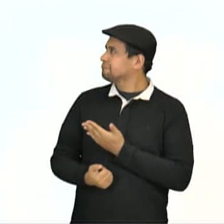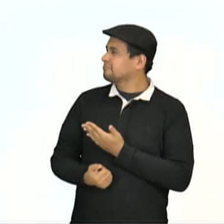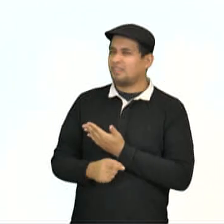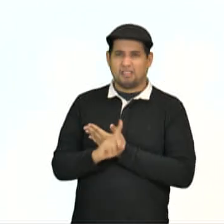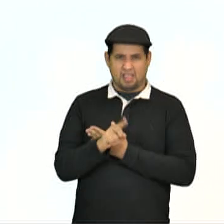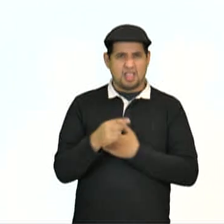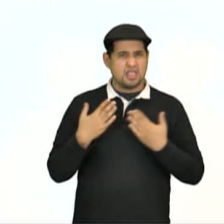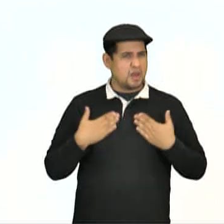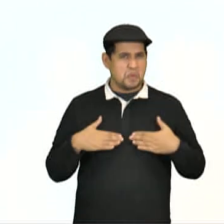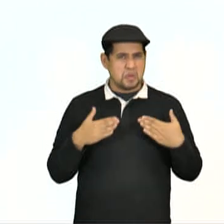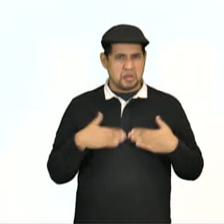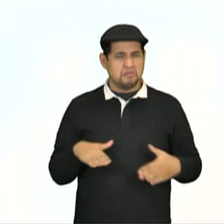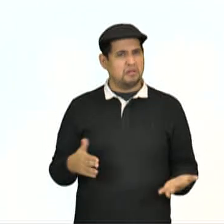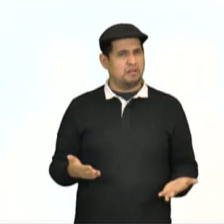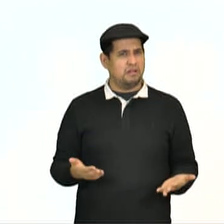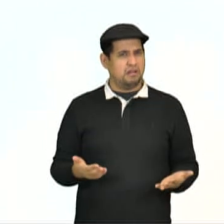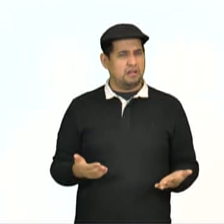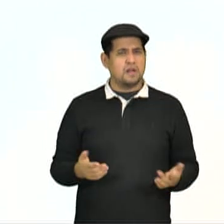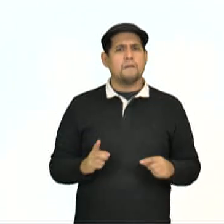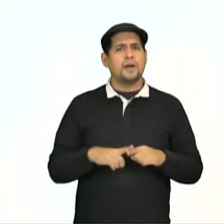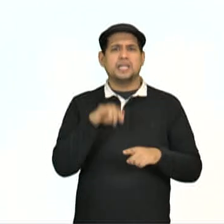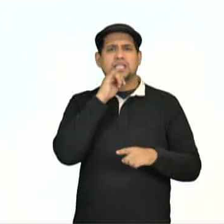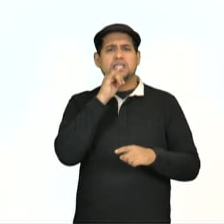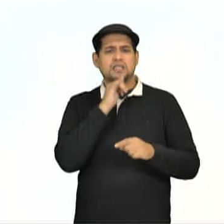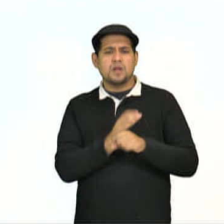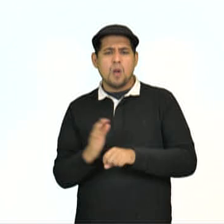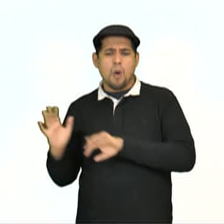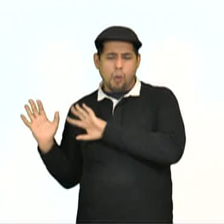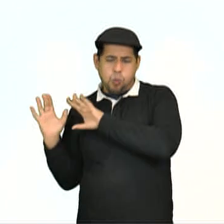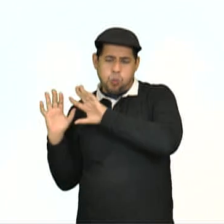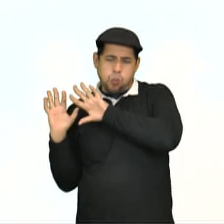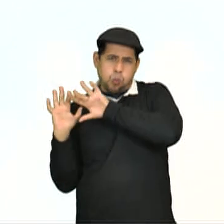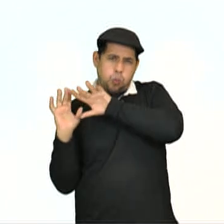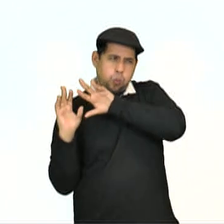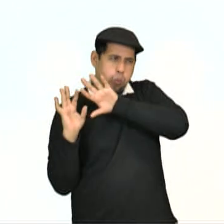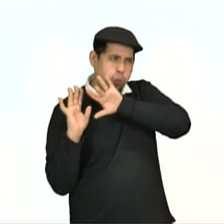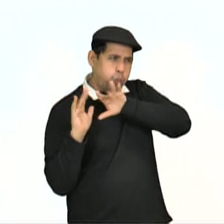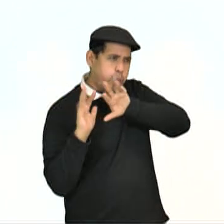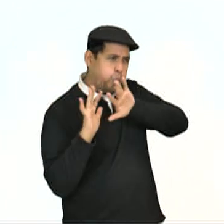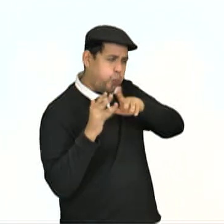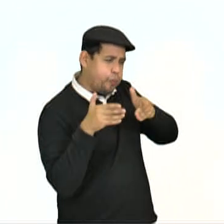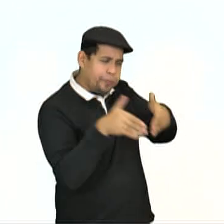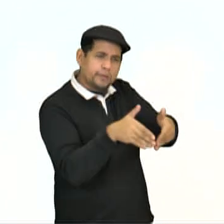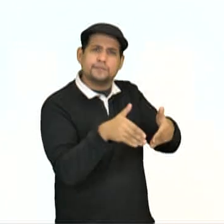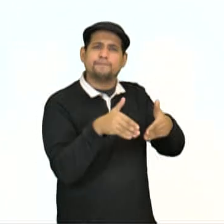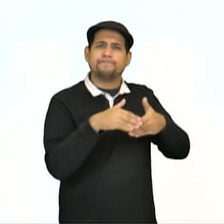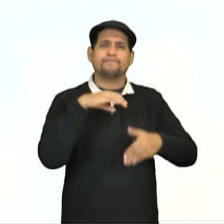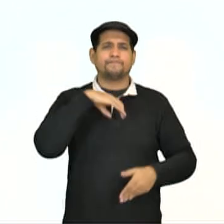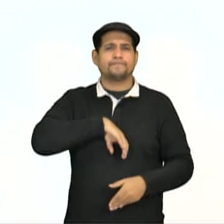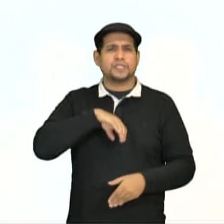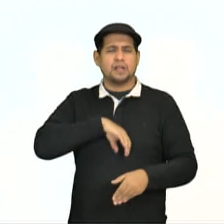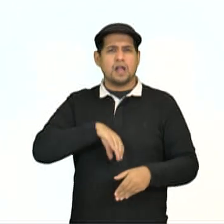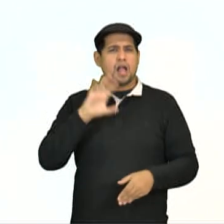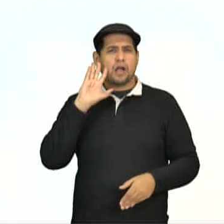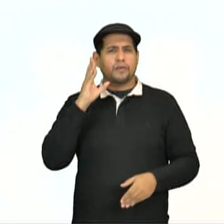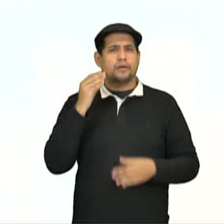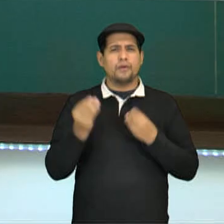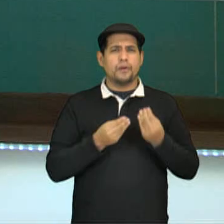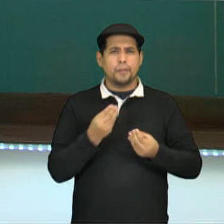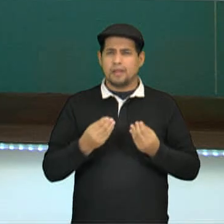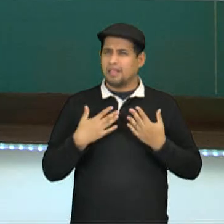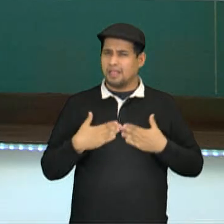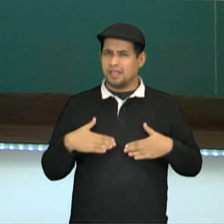pintura? Será que a invasão das tropas francesas dentro de Portugal ocorreram de uma maneira